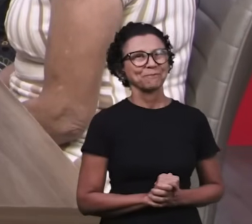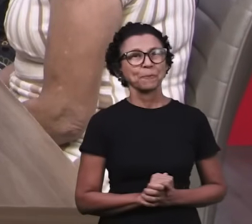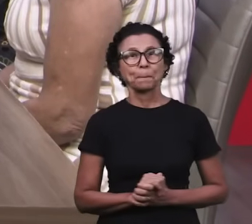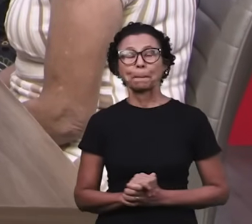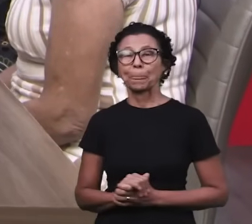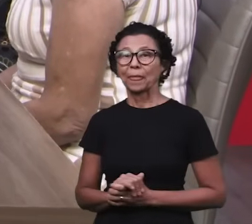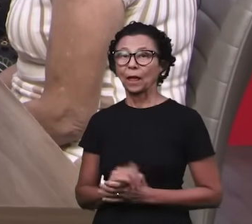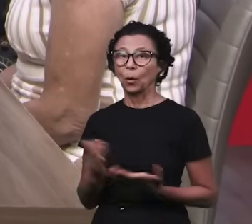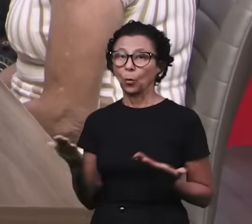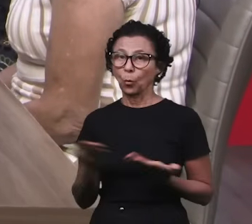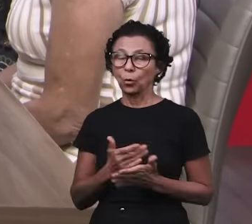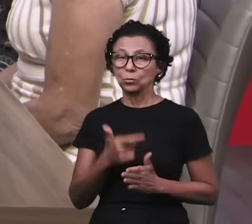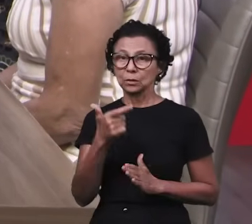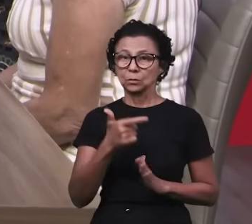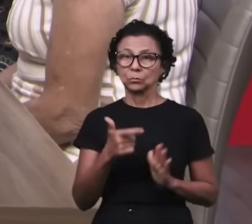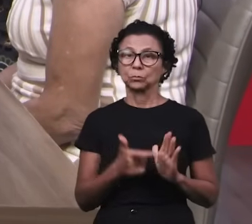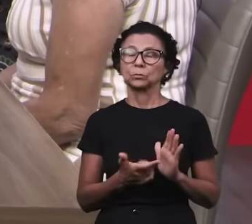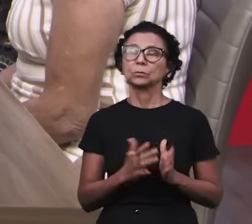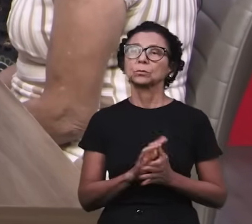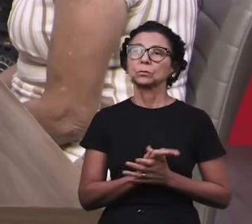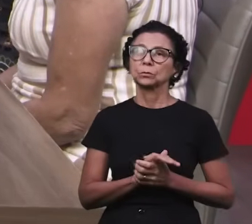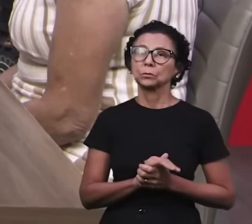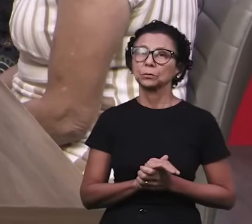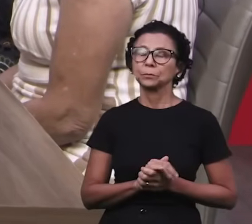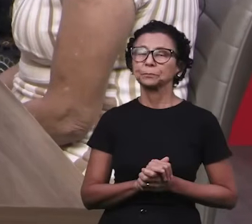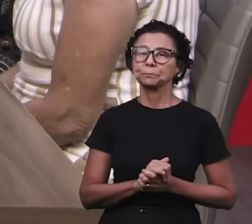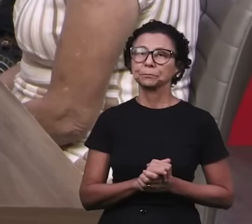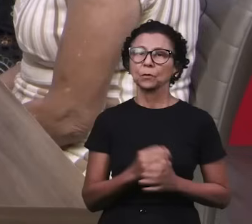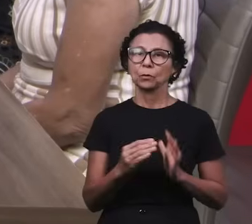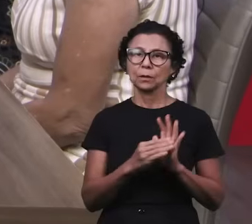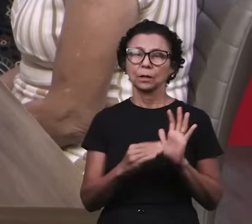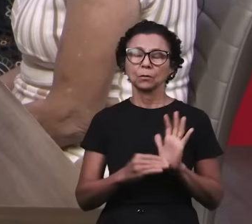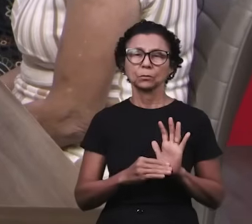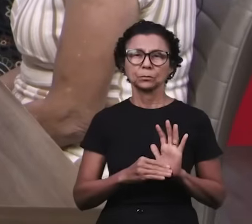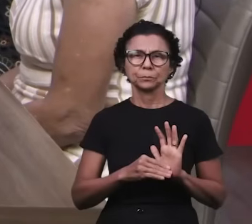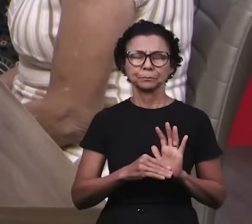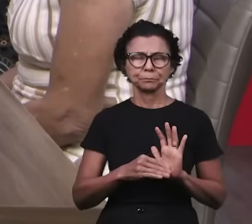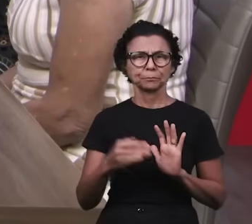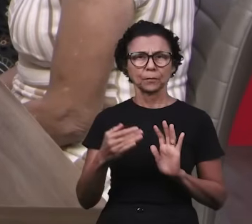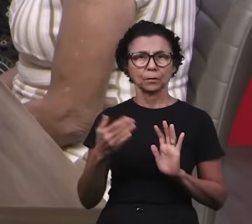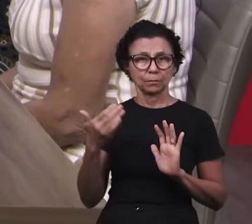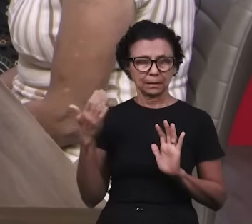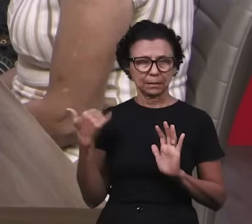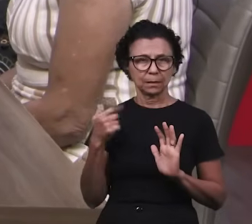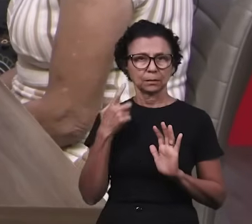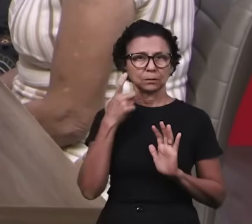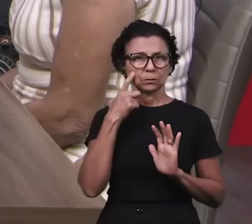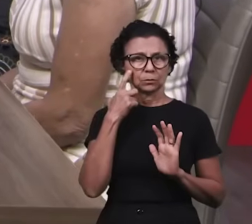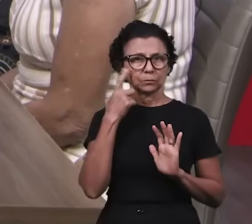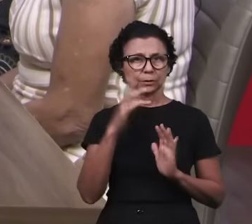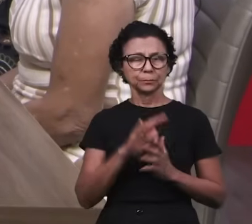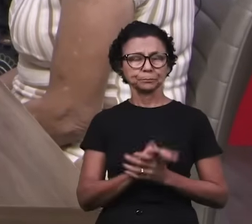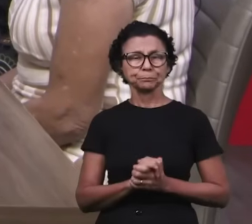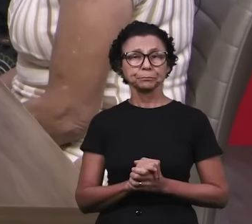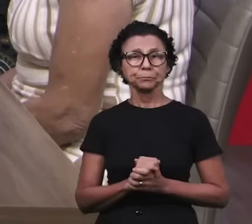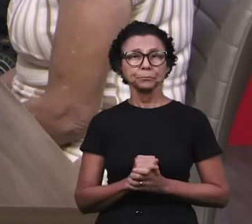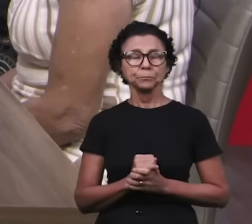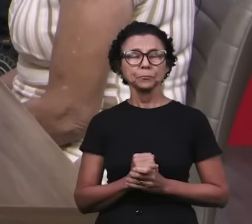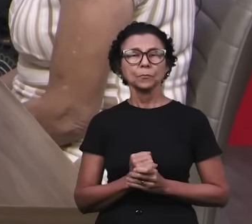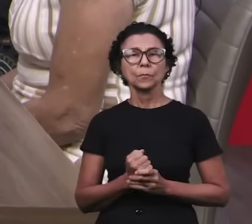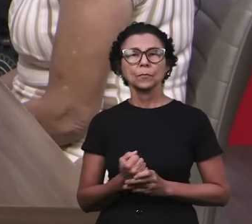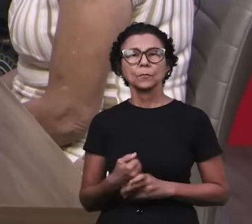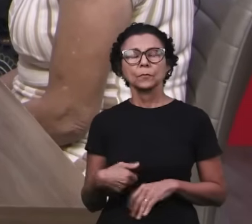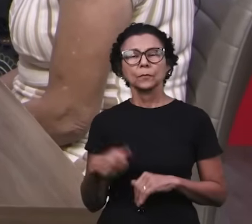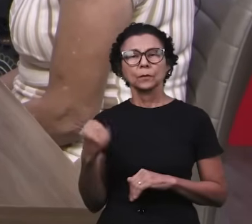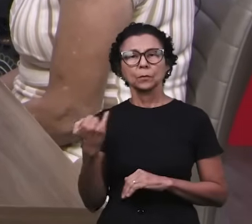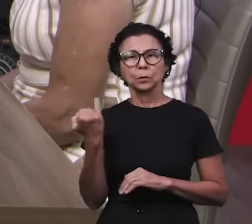segundo episódio. No programa anterior, nós falamos sobre a importância dos recursos da graça, mas agora nós